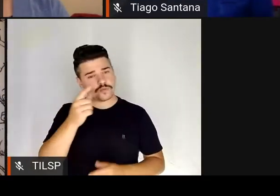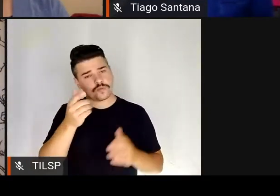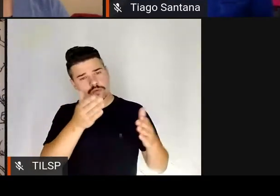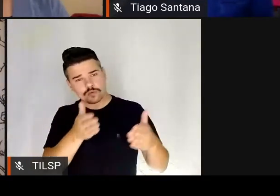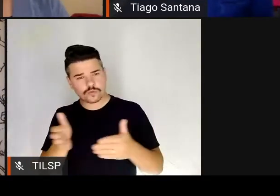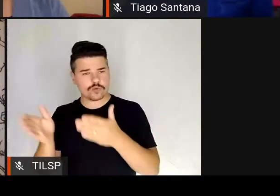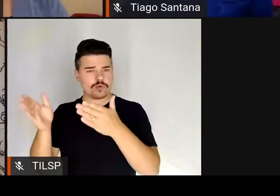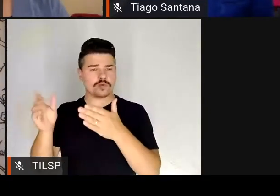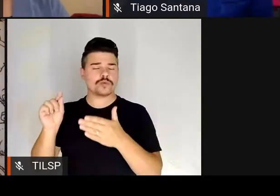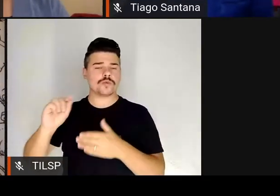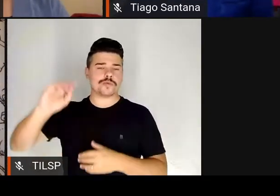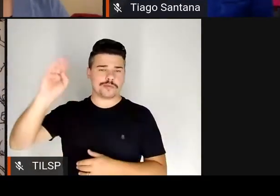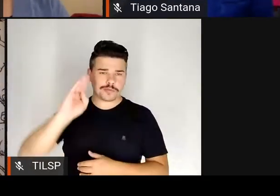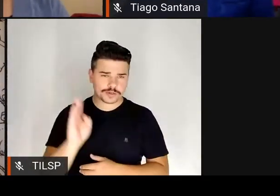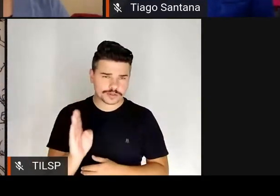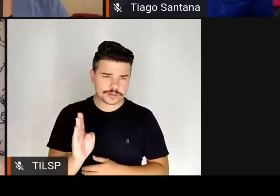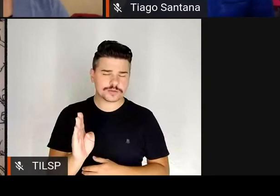Brasil,